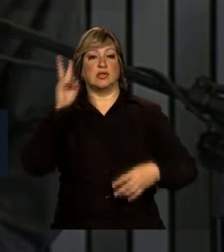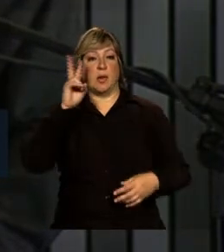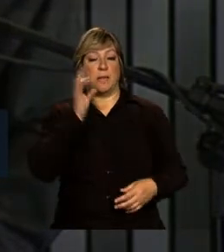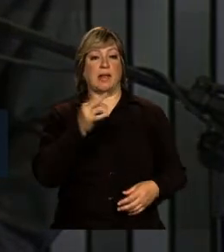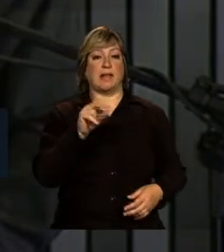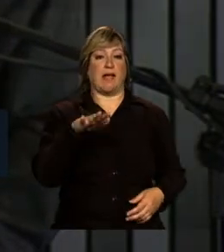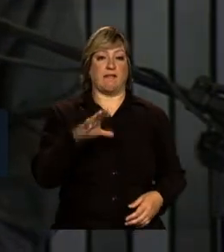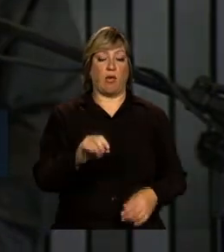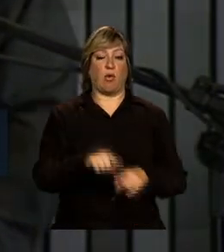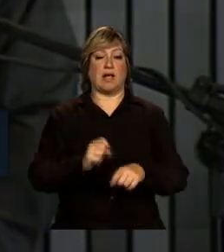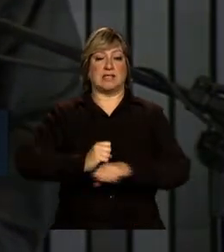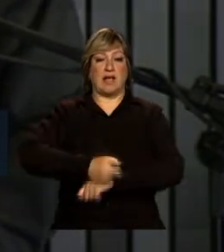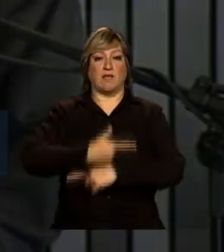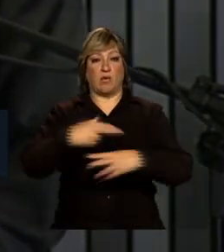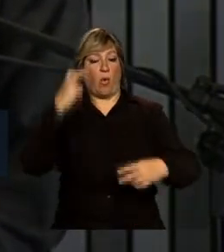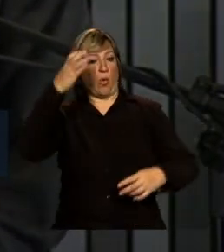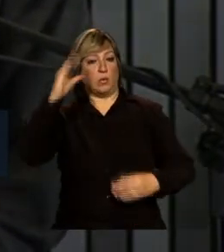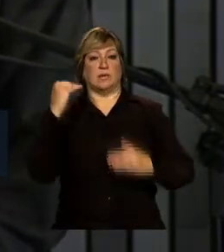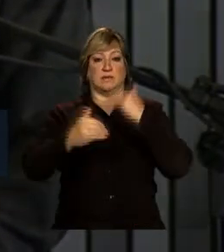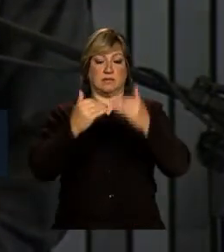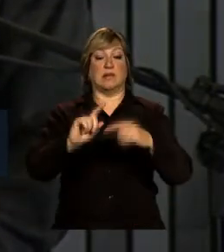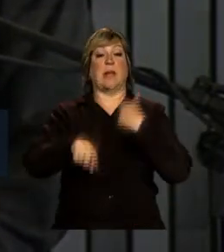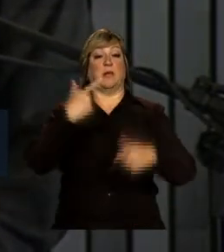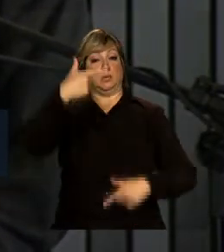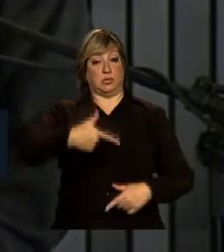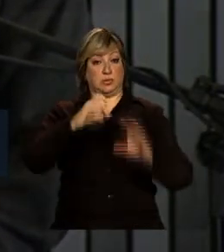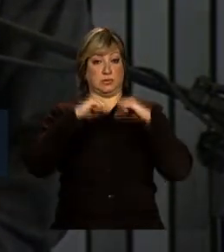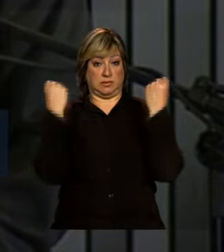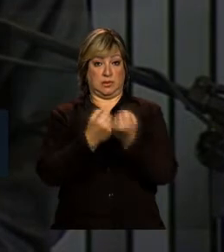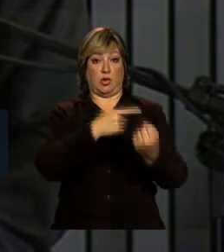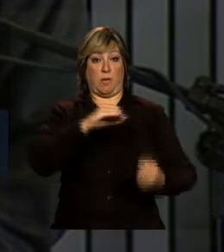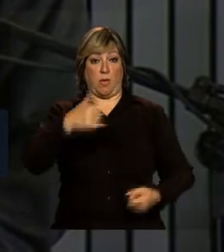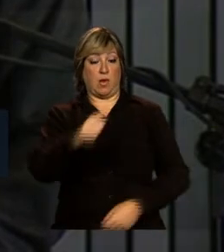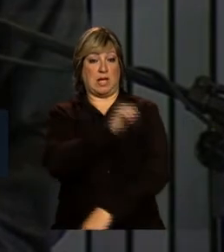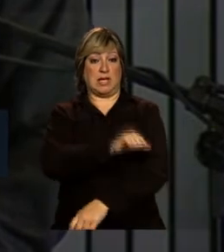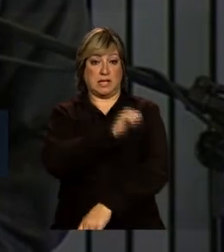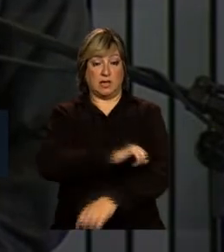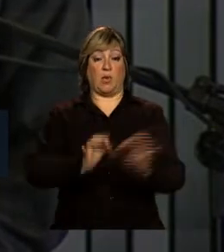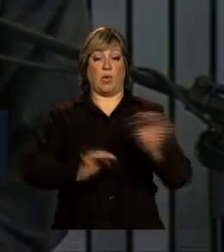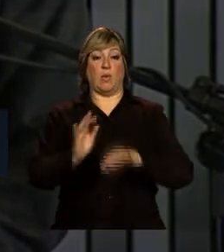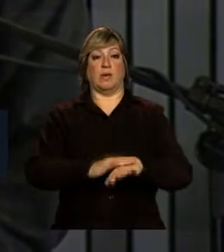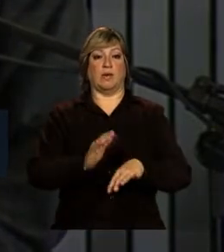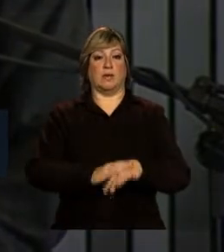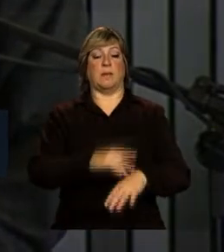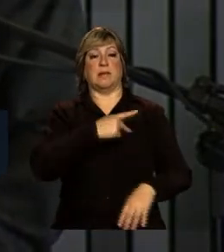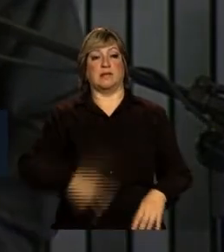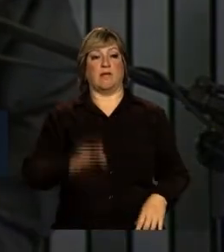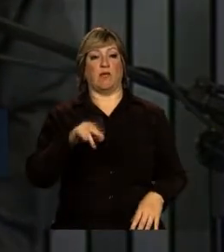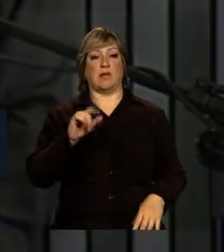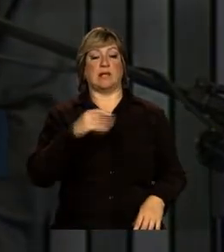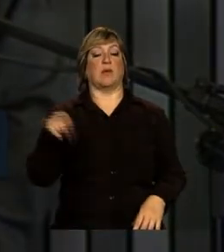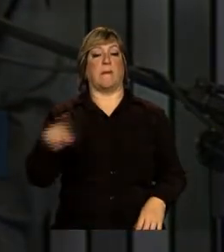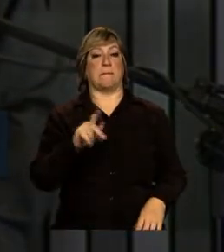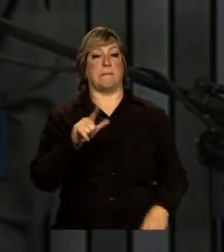Desenvolvimento. O segundo seminário foi realizado em 2001, na cidade do Rio de Janeiro, sob organização do presidente da Fundação Cultural Palmares